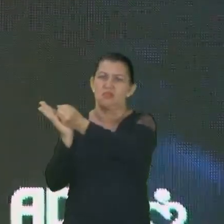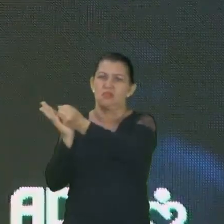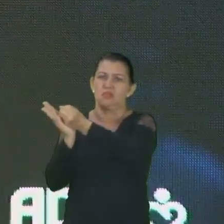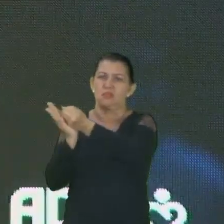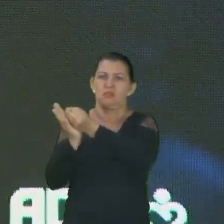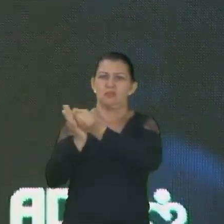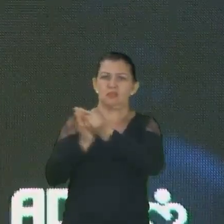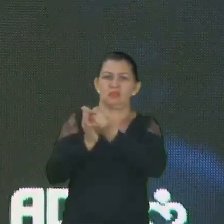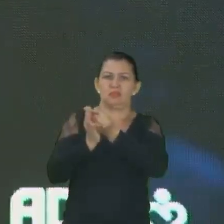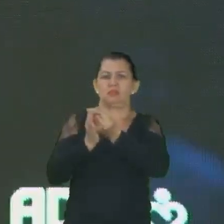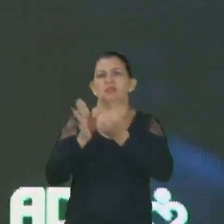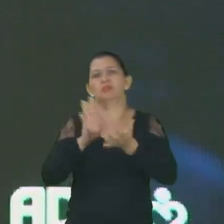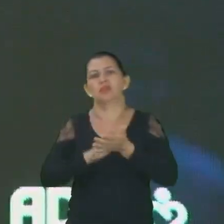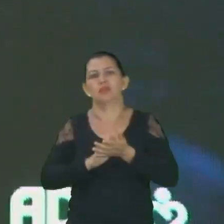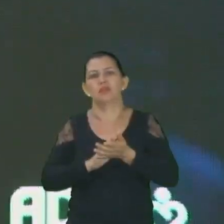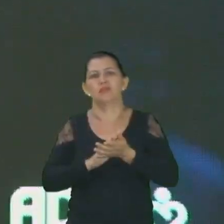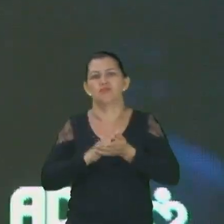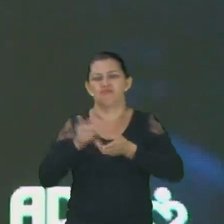furaram seu lado,